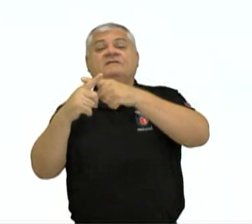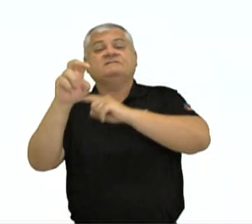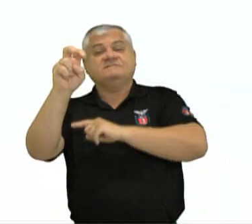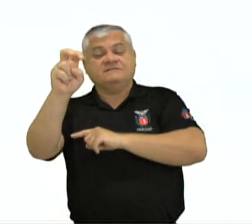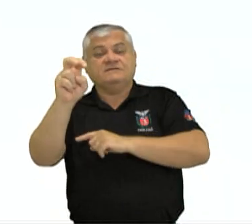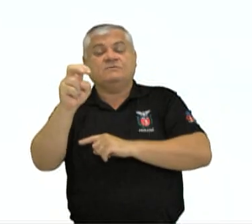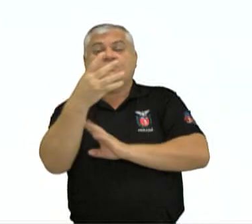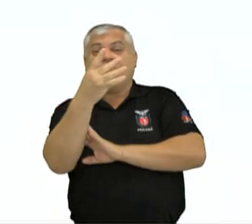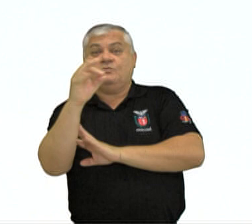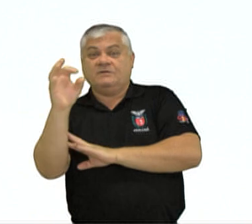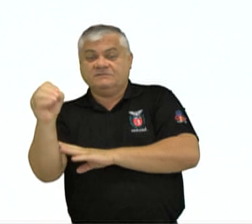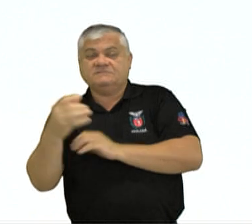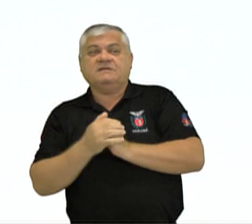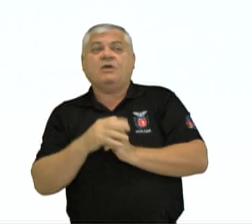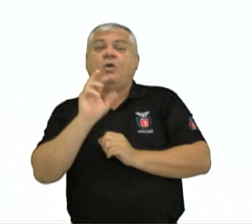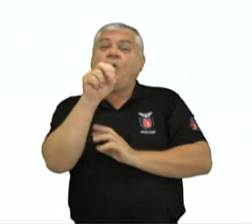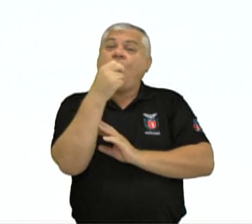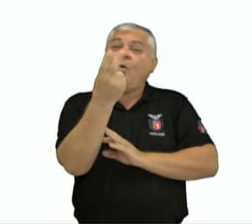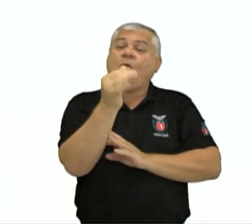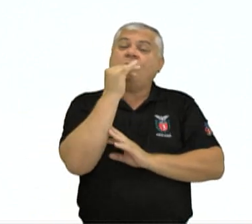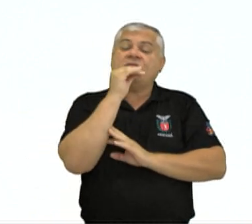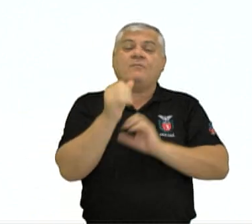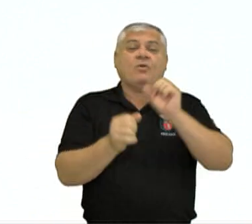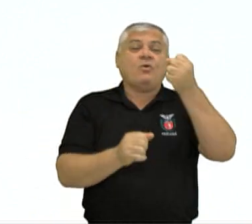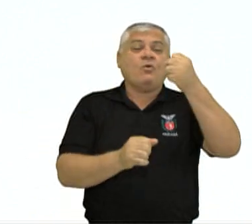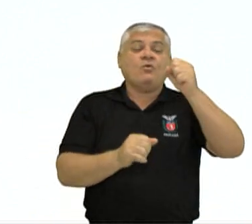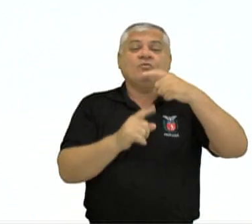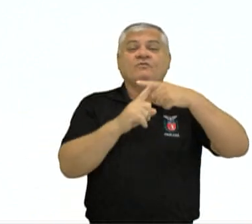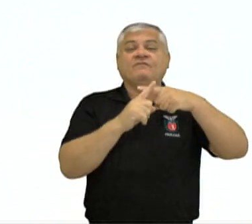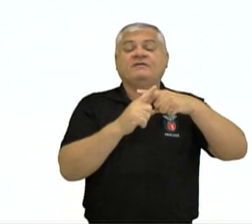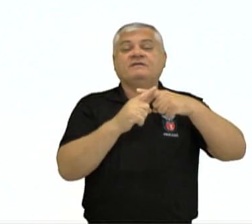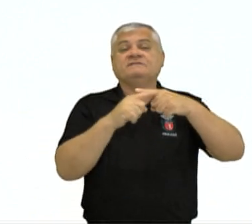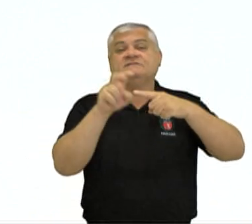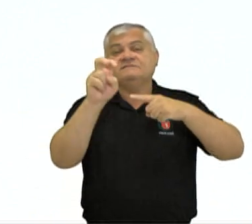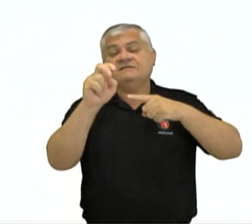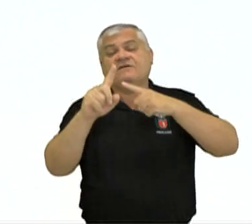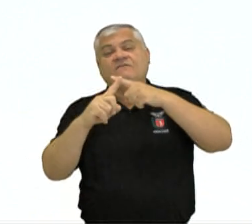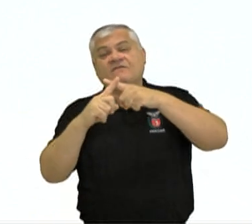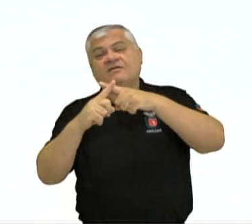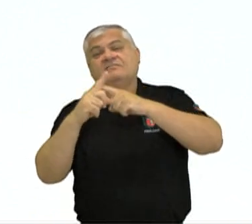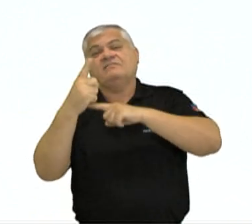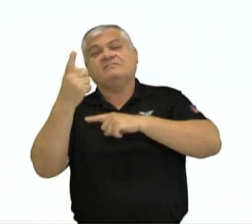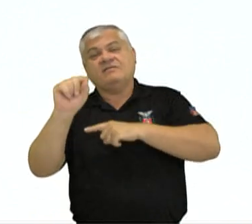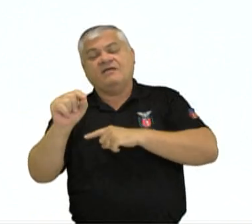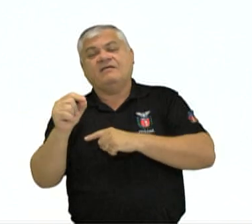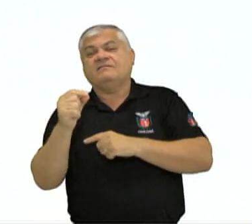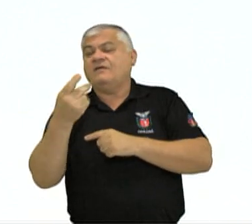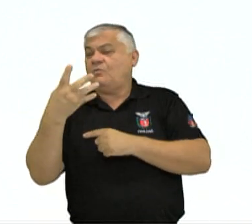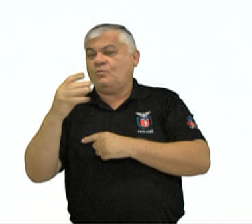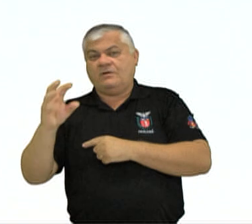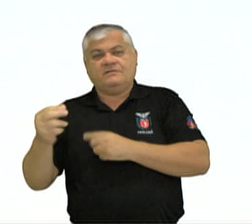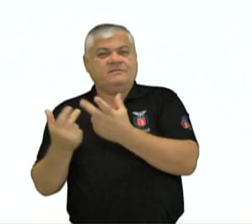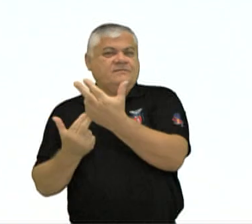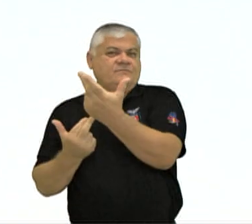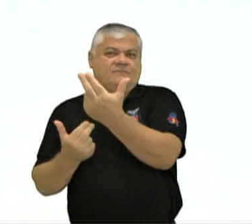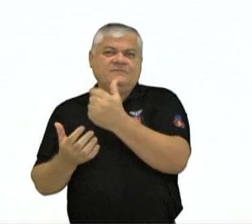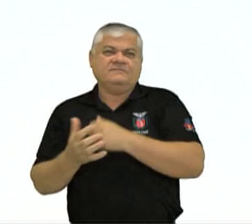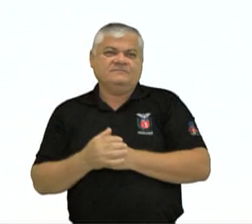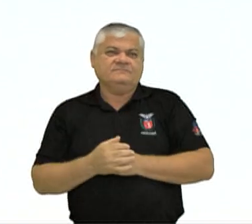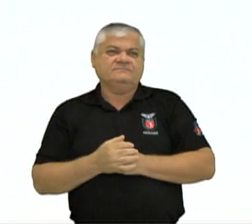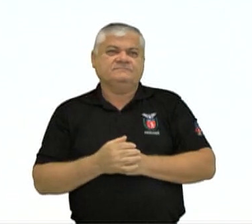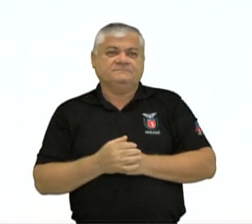menos 400, ou eu posso resolver o 8 vezes o 5 e depois vezes o 10, que também vai chegar no mesmo resultado. Então,